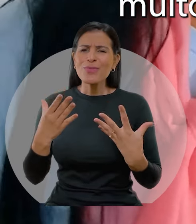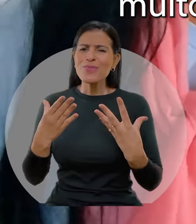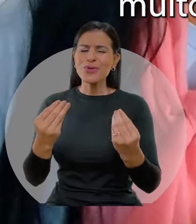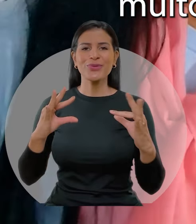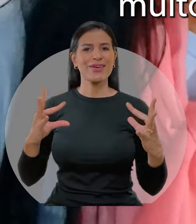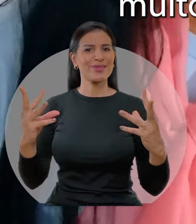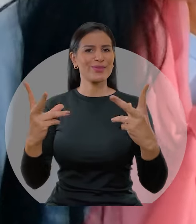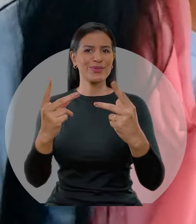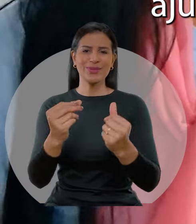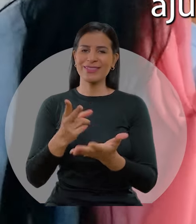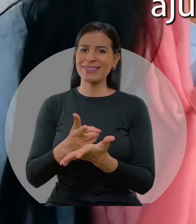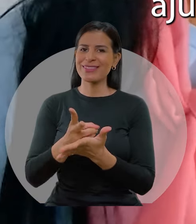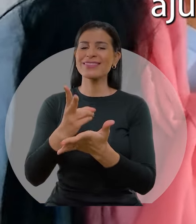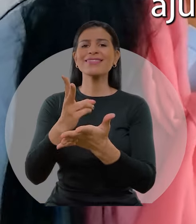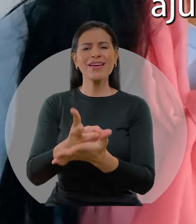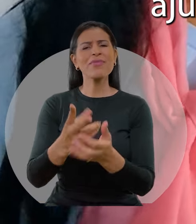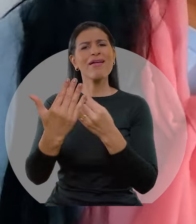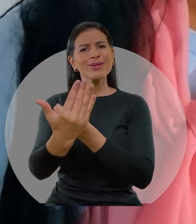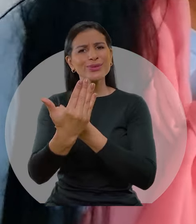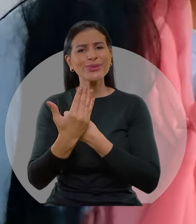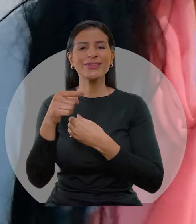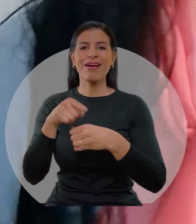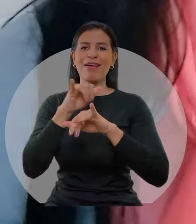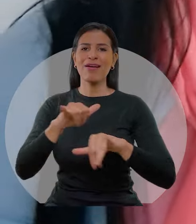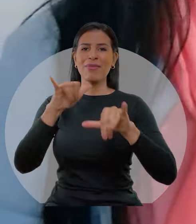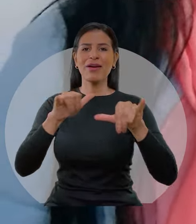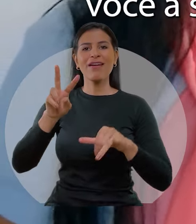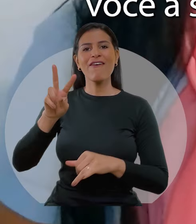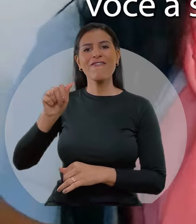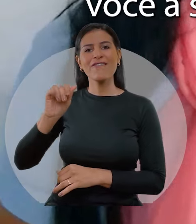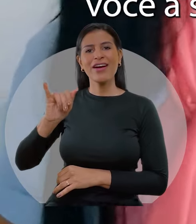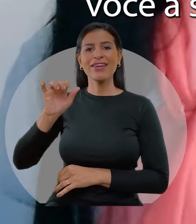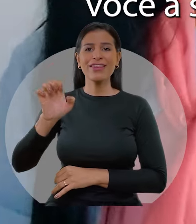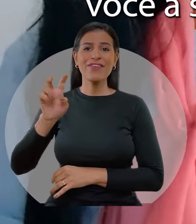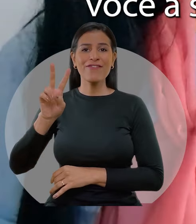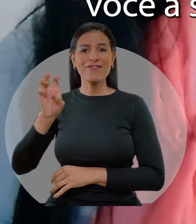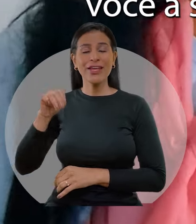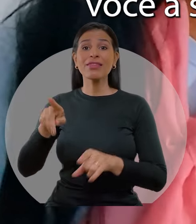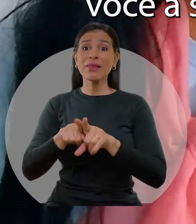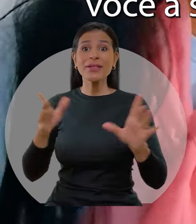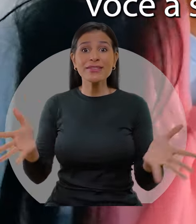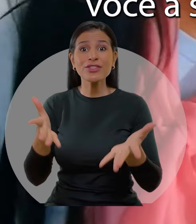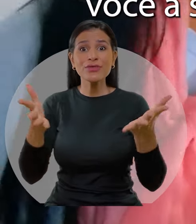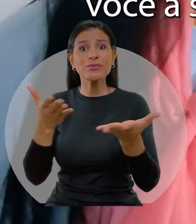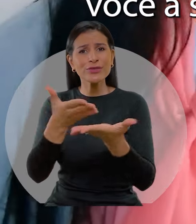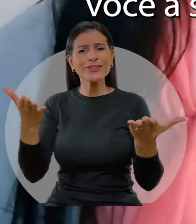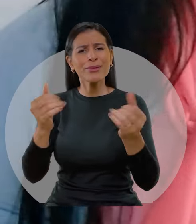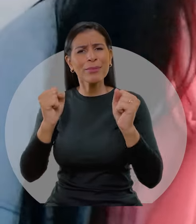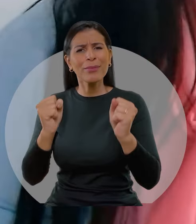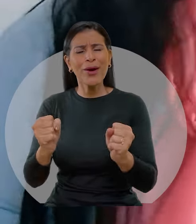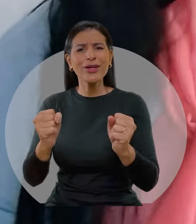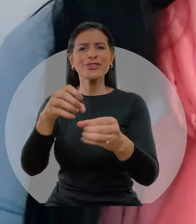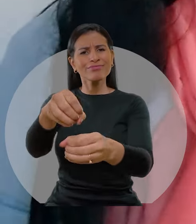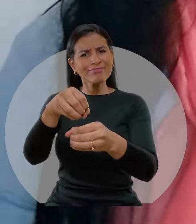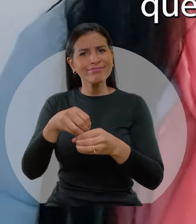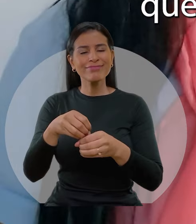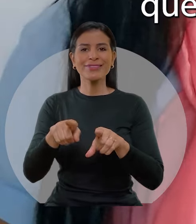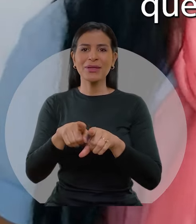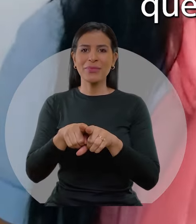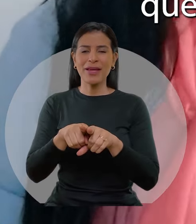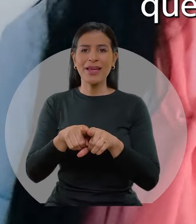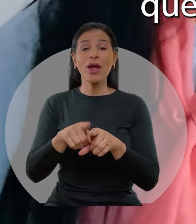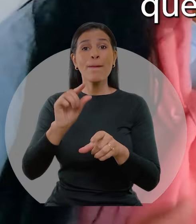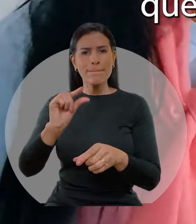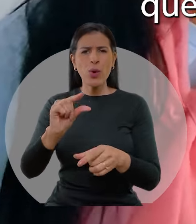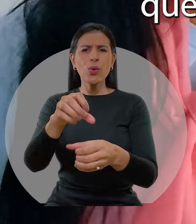muito a todos que sempre ajudaram na campanha e incentivamos a você a se envolver e a doar, pois